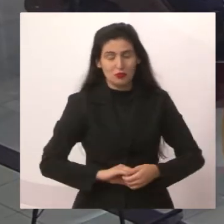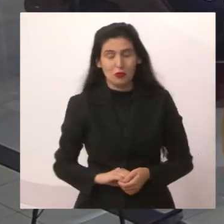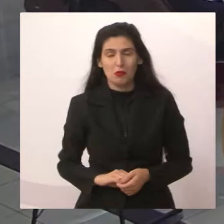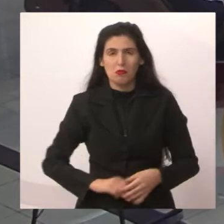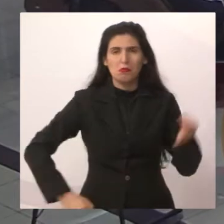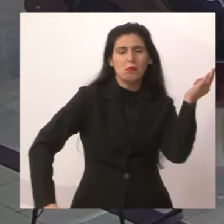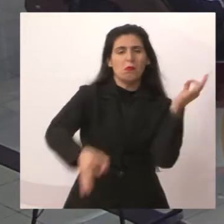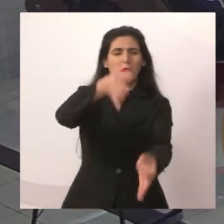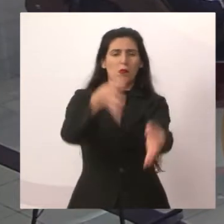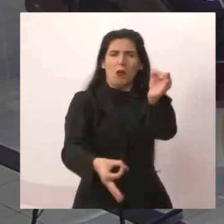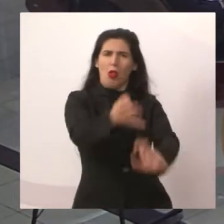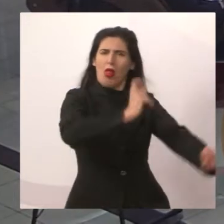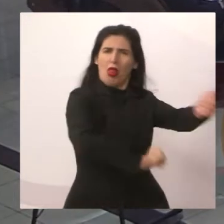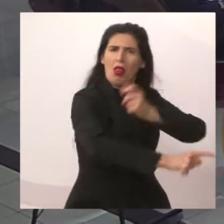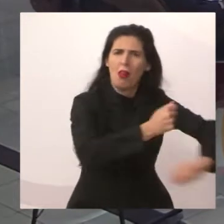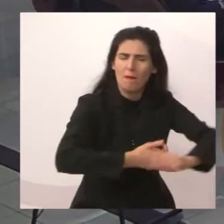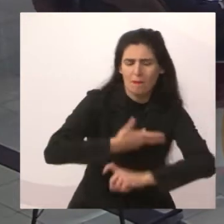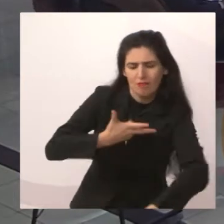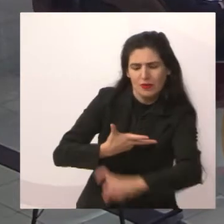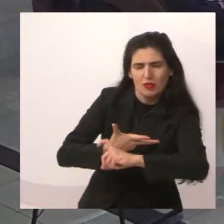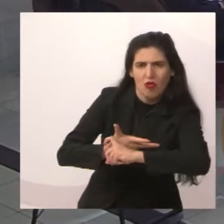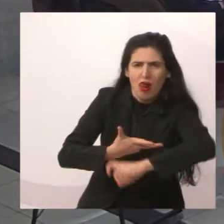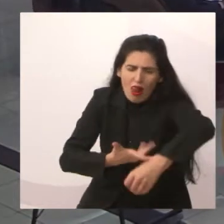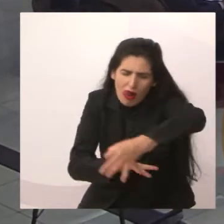Julgamento de contas do Executivo.